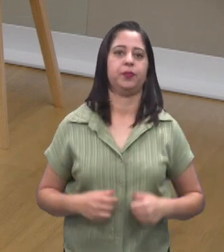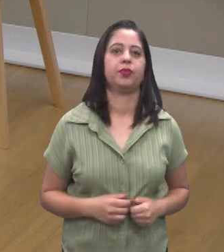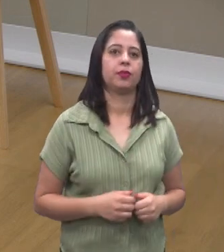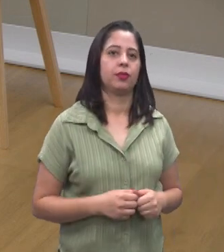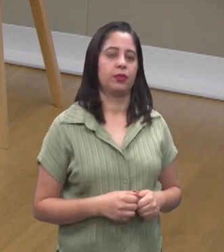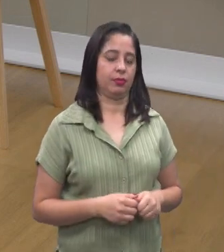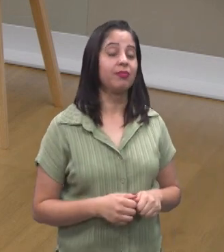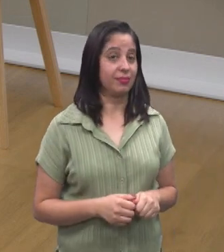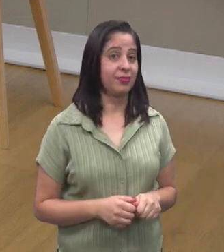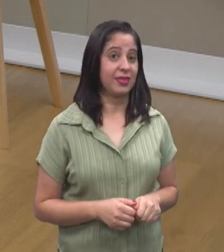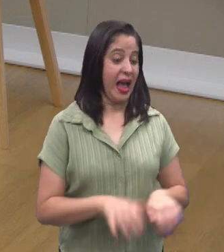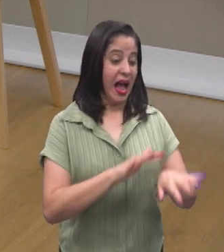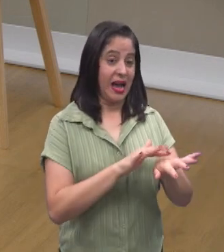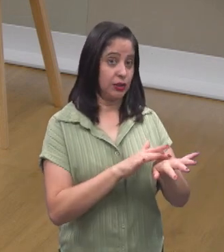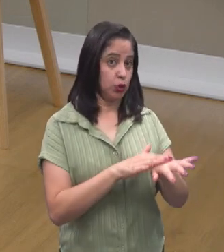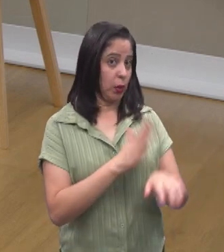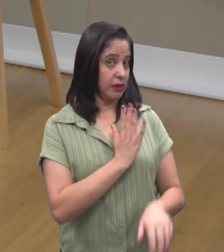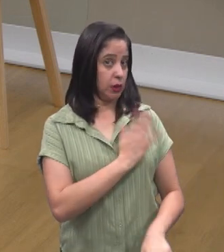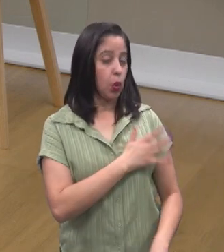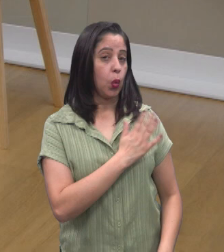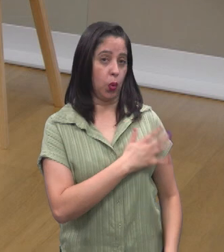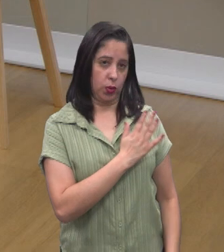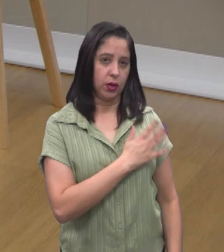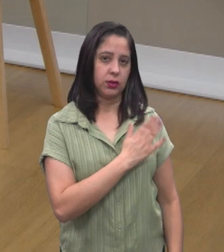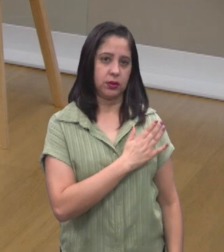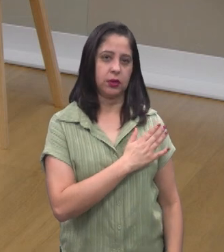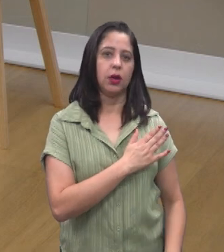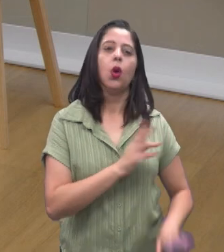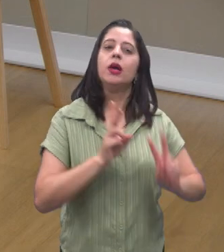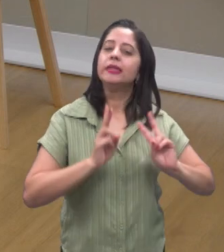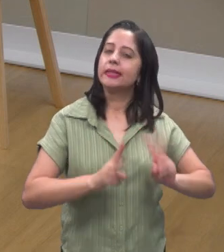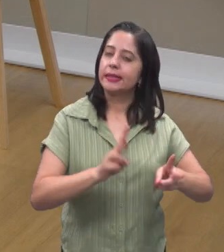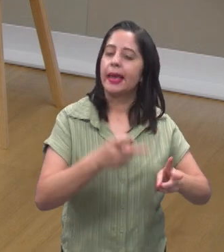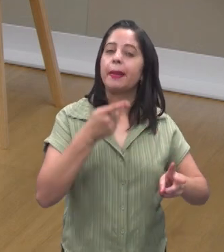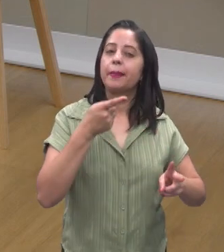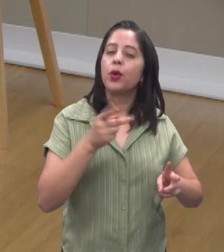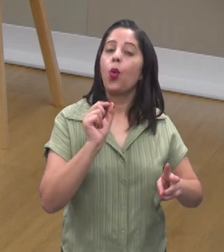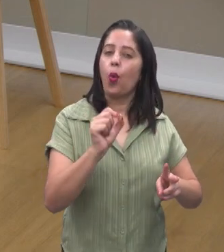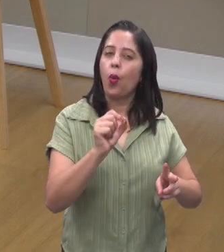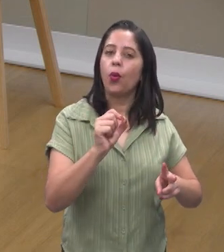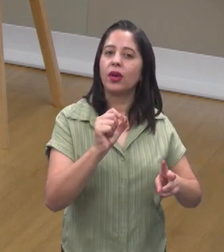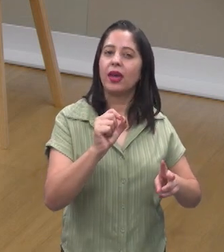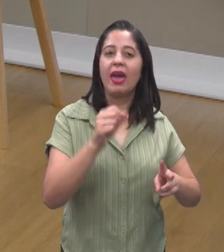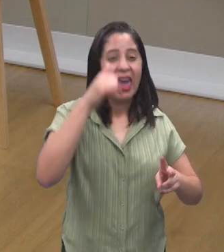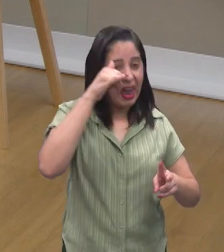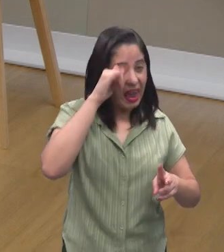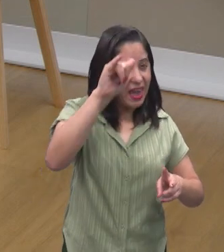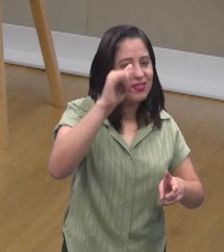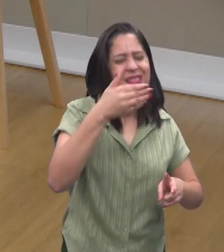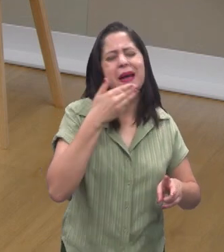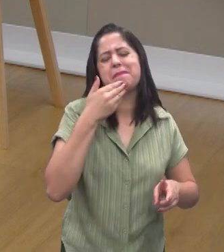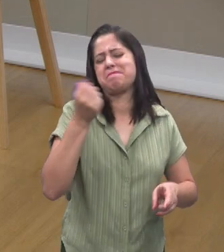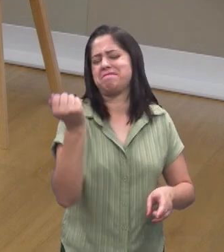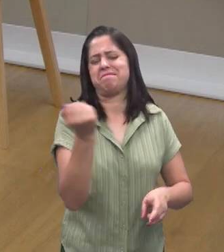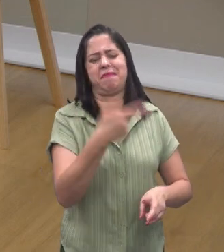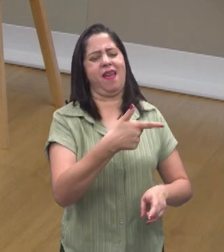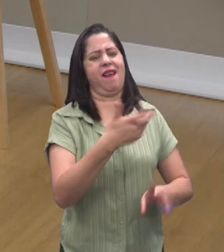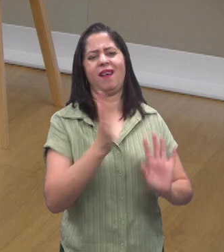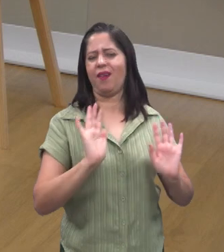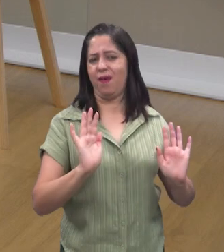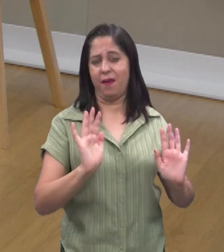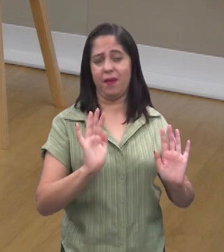cardíacas, é claro, a gente está falando aqui desde o começo do programa, a gente sempre fala, né, no De Bem com Você, prevenir é muito melhor do que remediar, do que